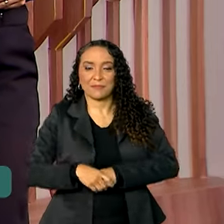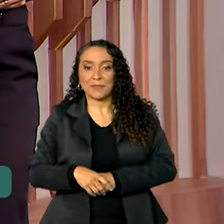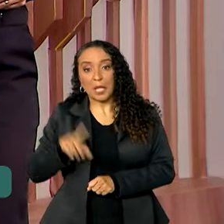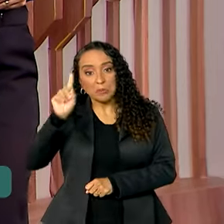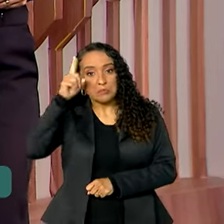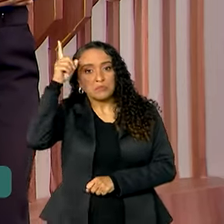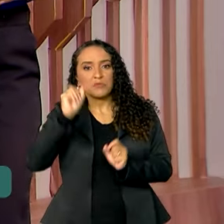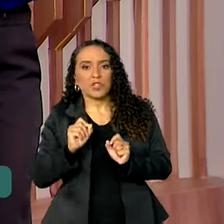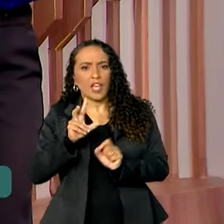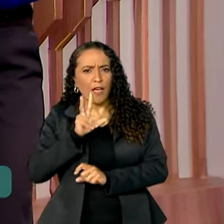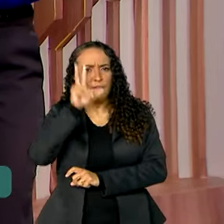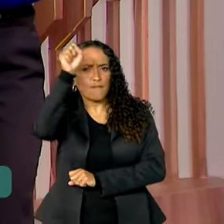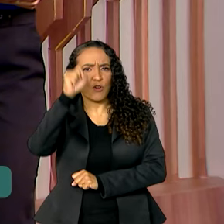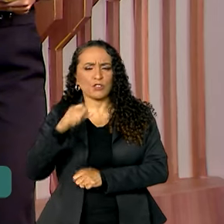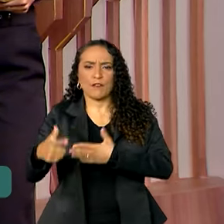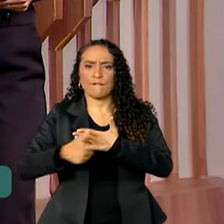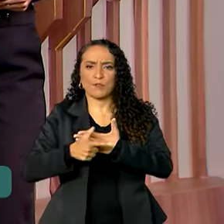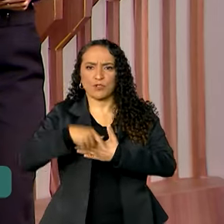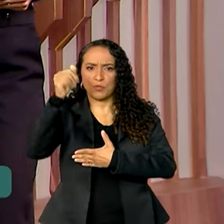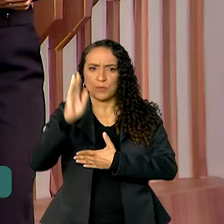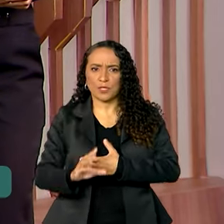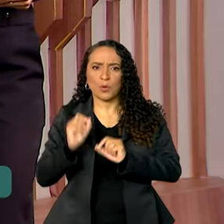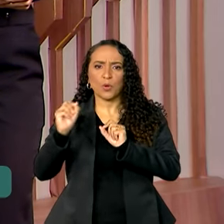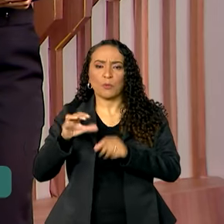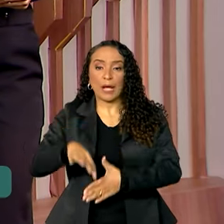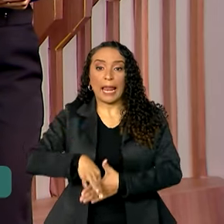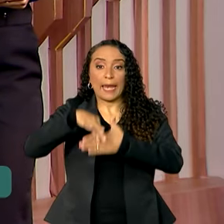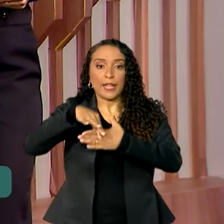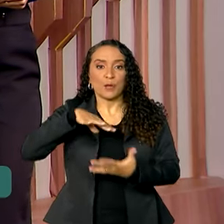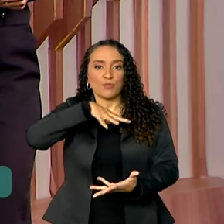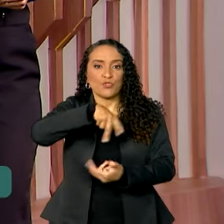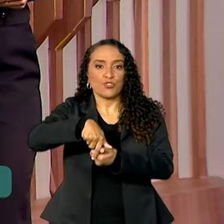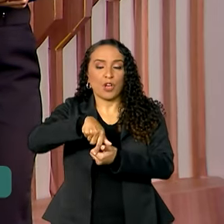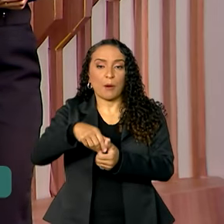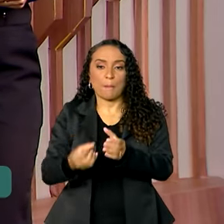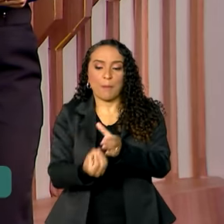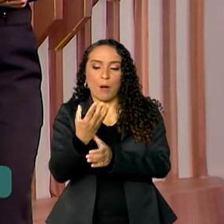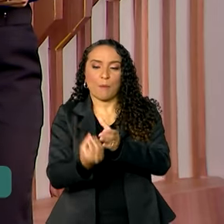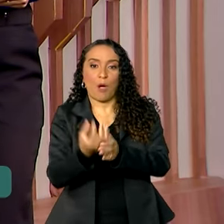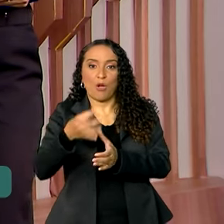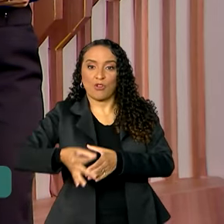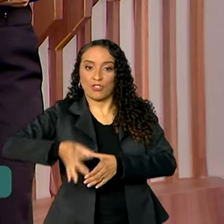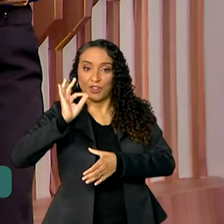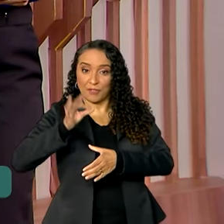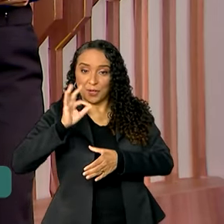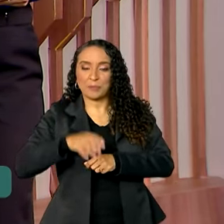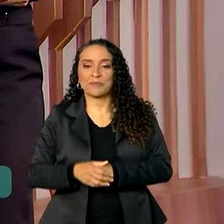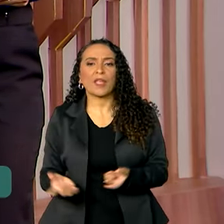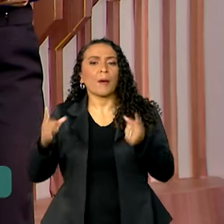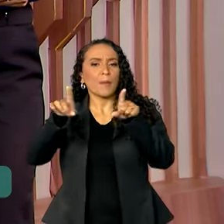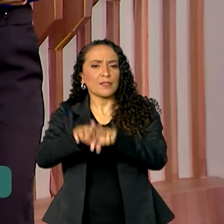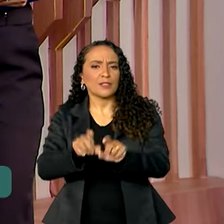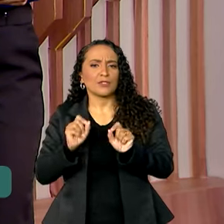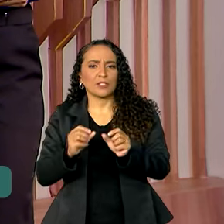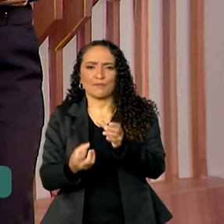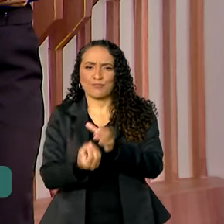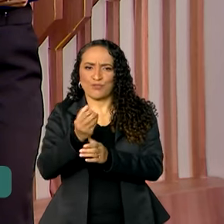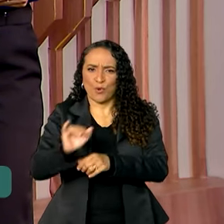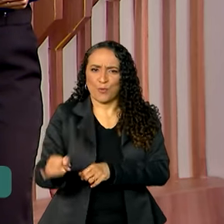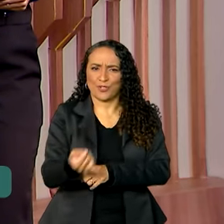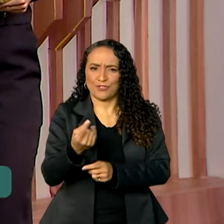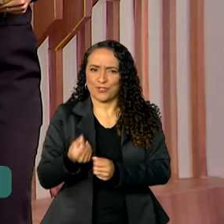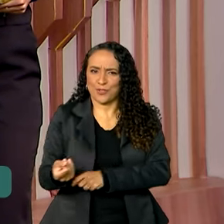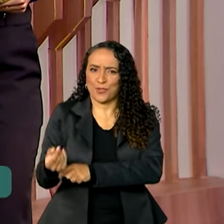Esta iniciativa reforça o papel do Brasil como líder mundial na produção de café. Essa parceria deve gerar